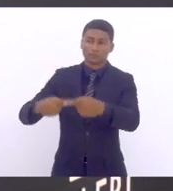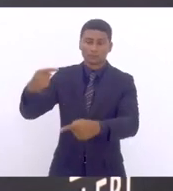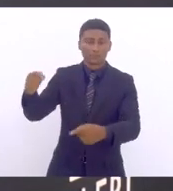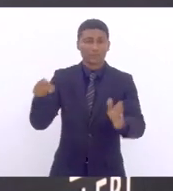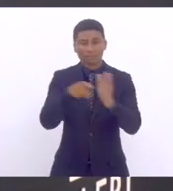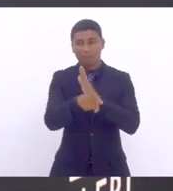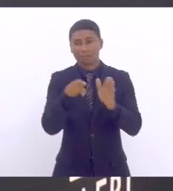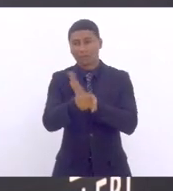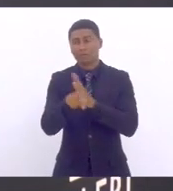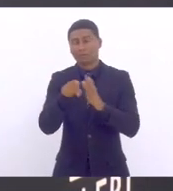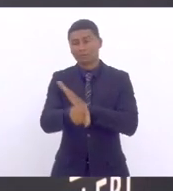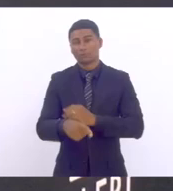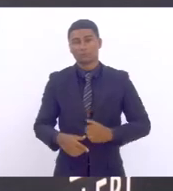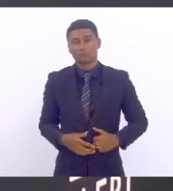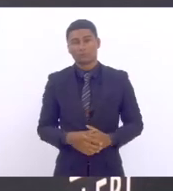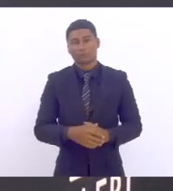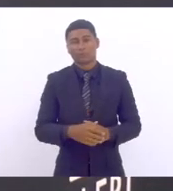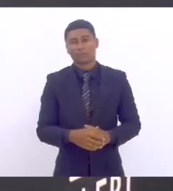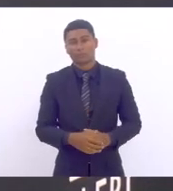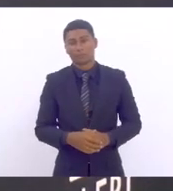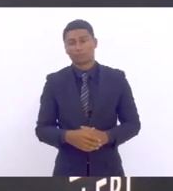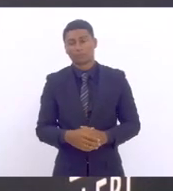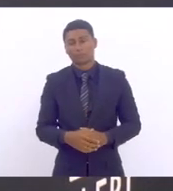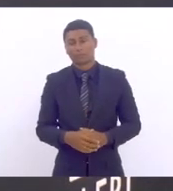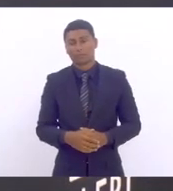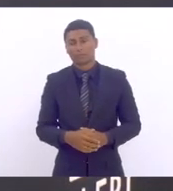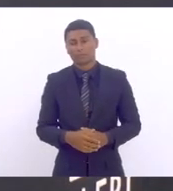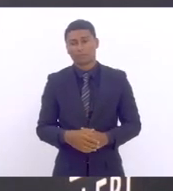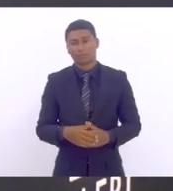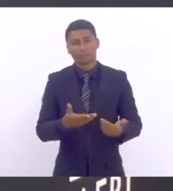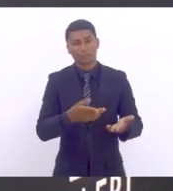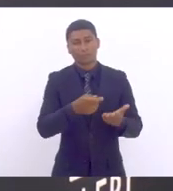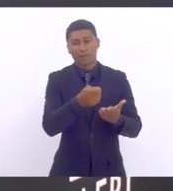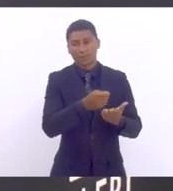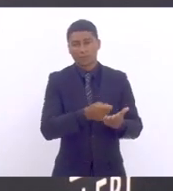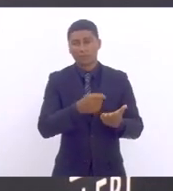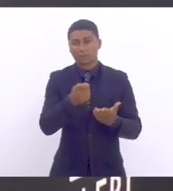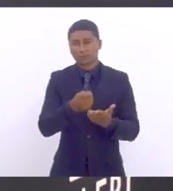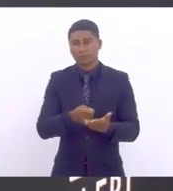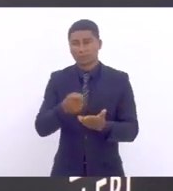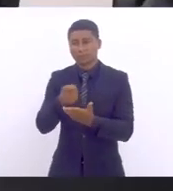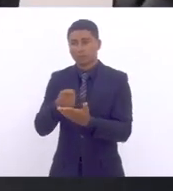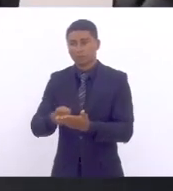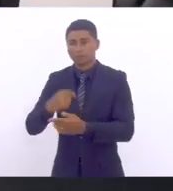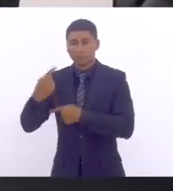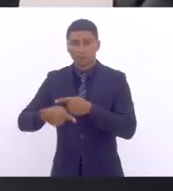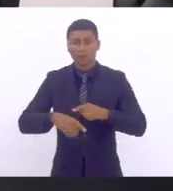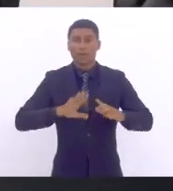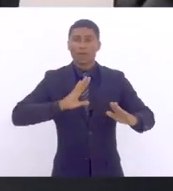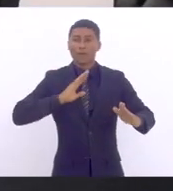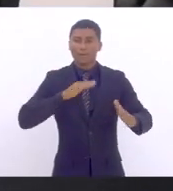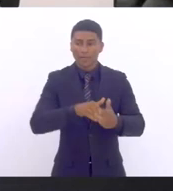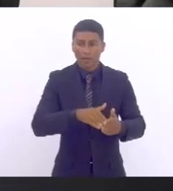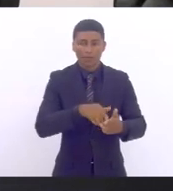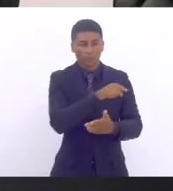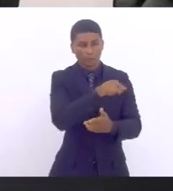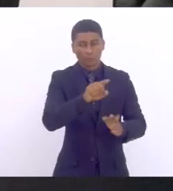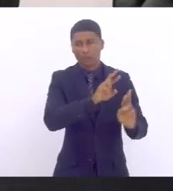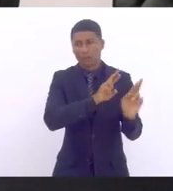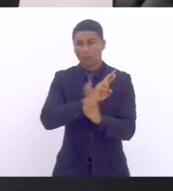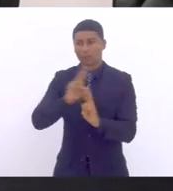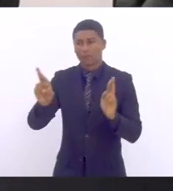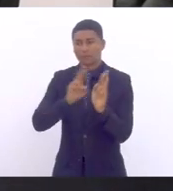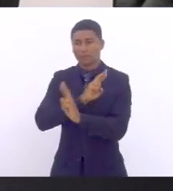aí as pessoas fazerem a anotação nas considerações finais, então começa exatamente respondendo